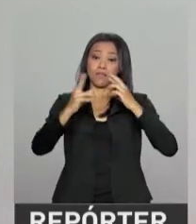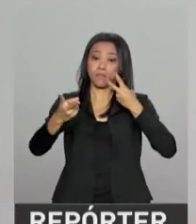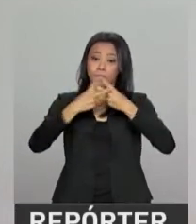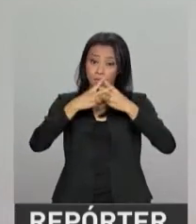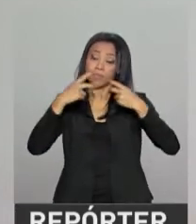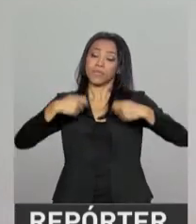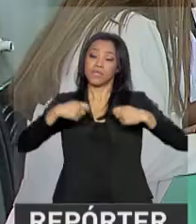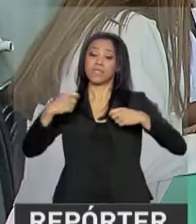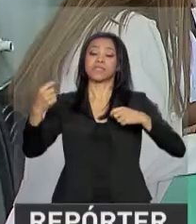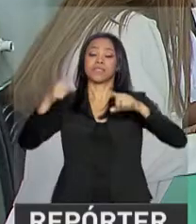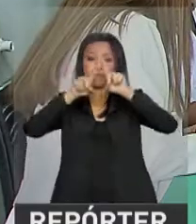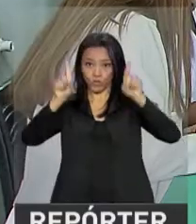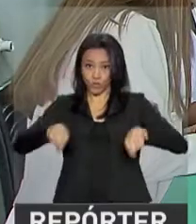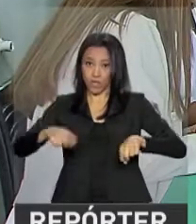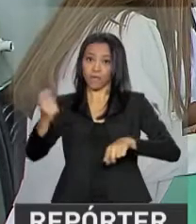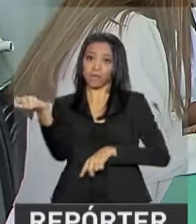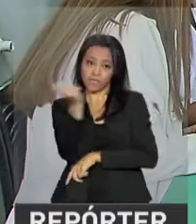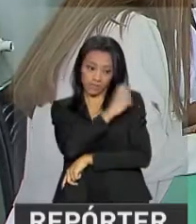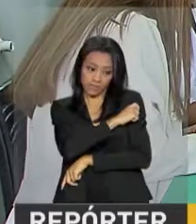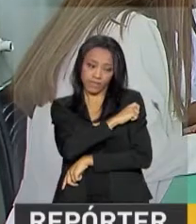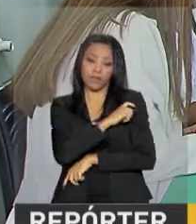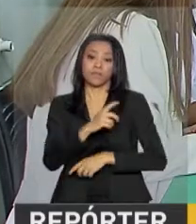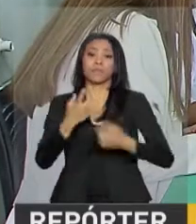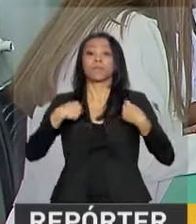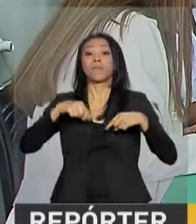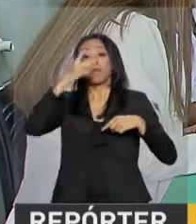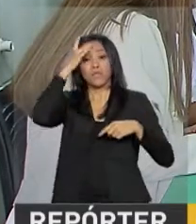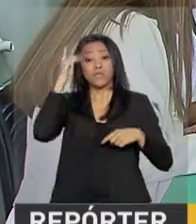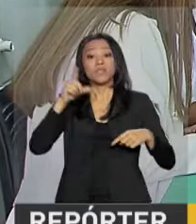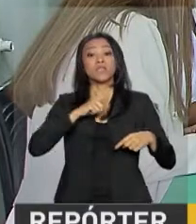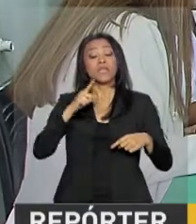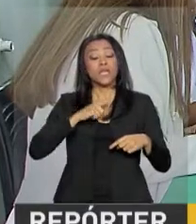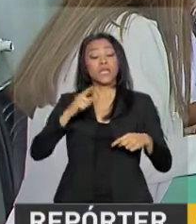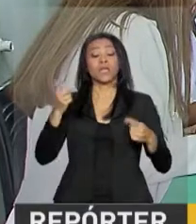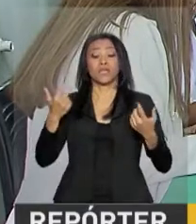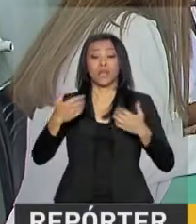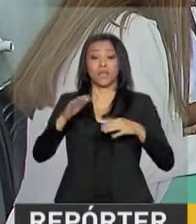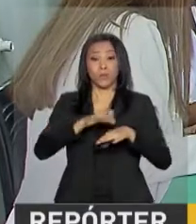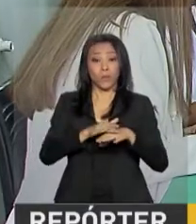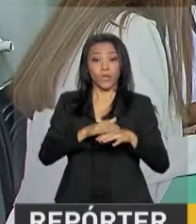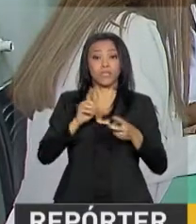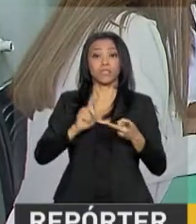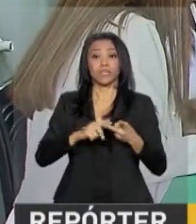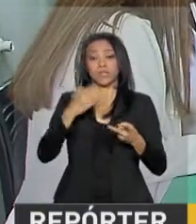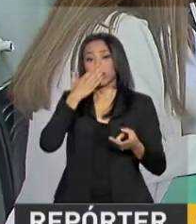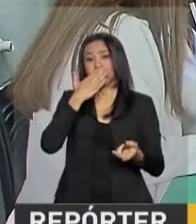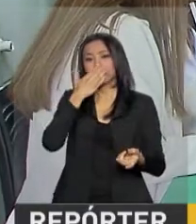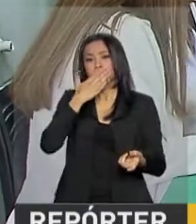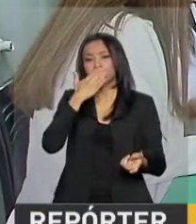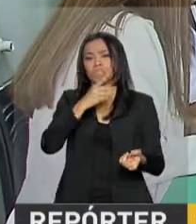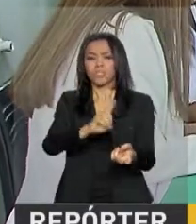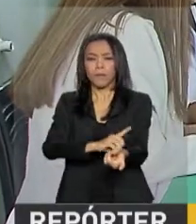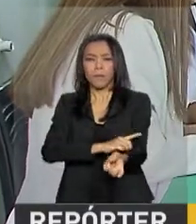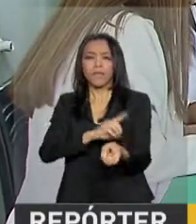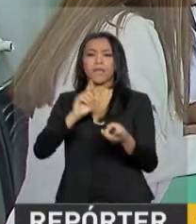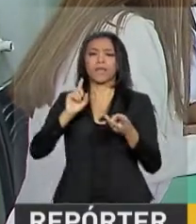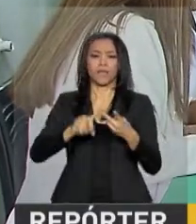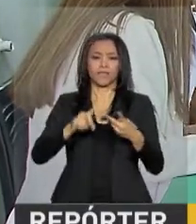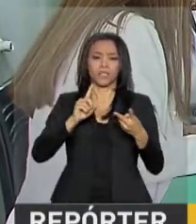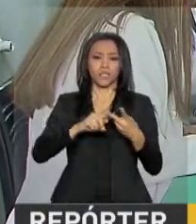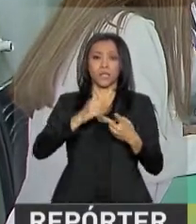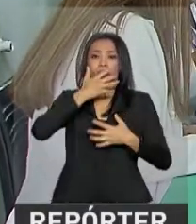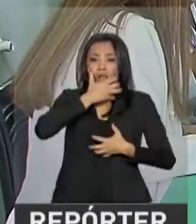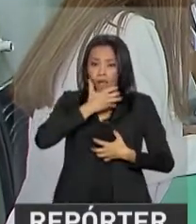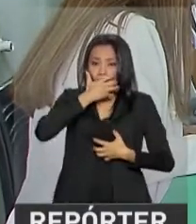ser vacinado. Pessoas que têm algum tipo de doença crônica, como hipertensão, diabetes ou asma, por exemplo, também devem procurar